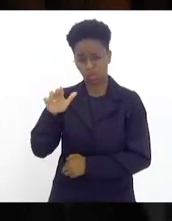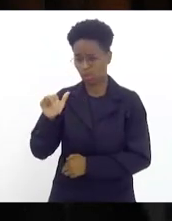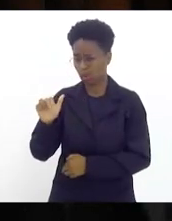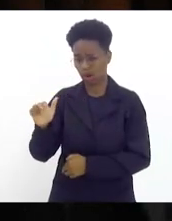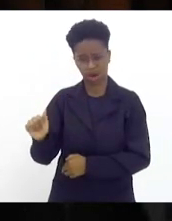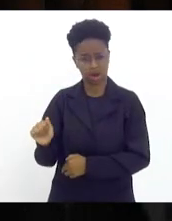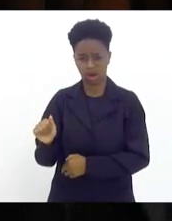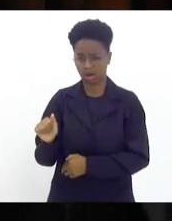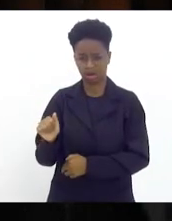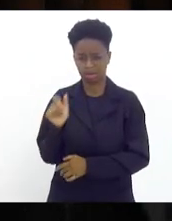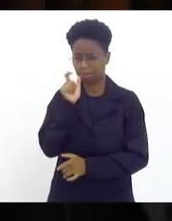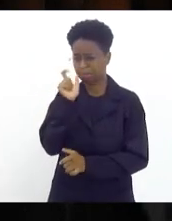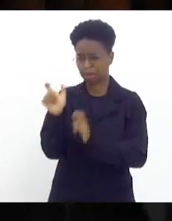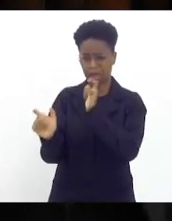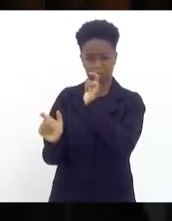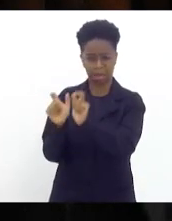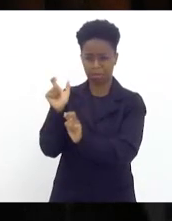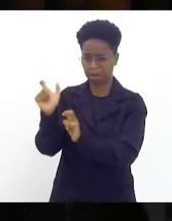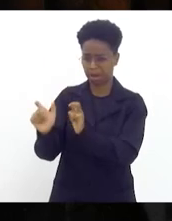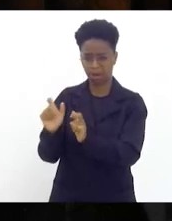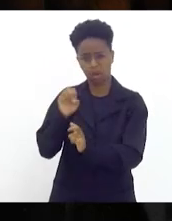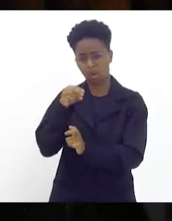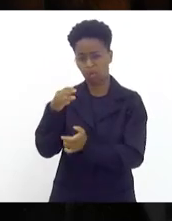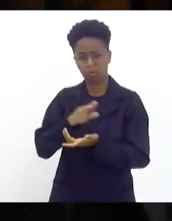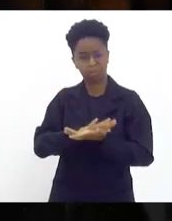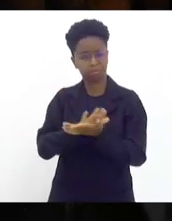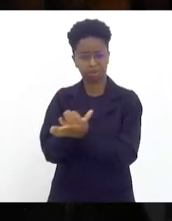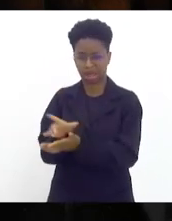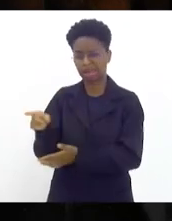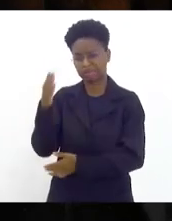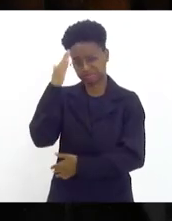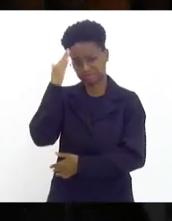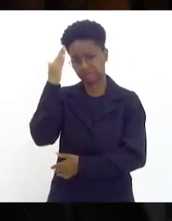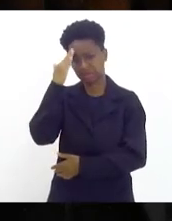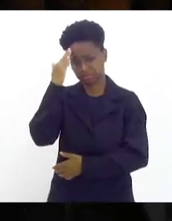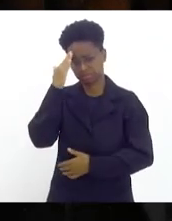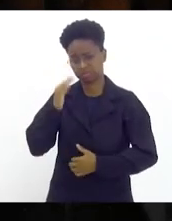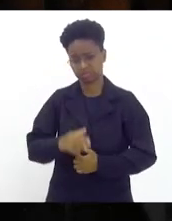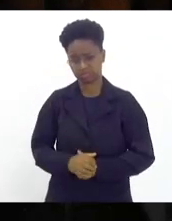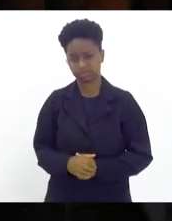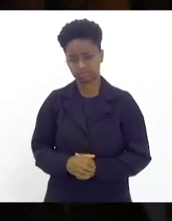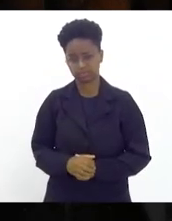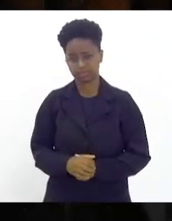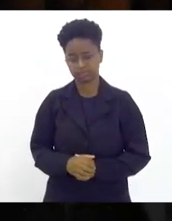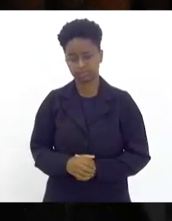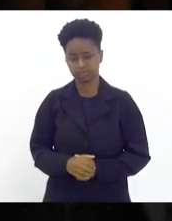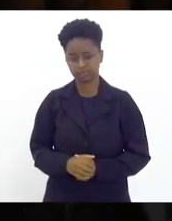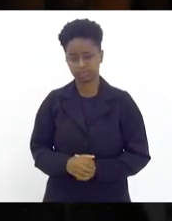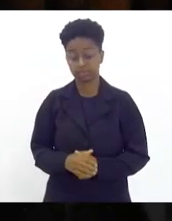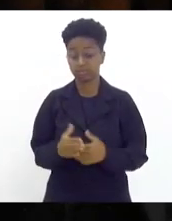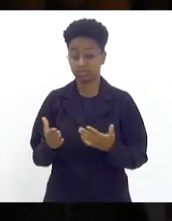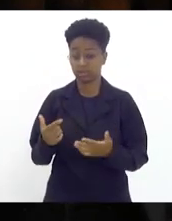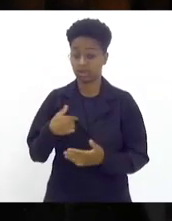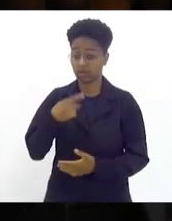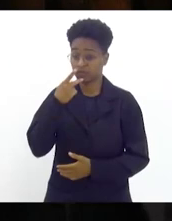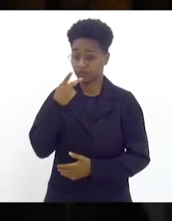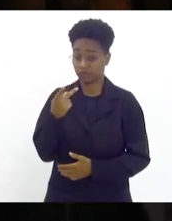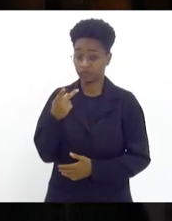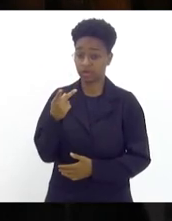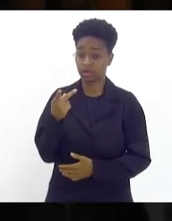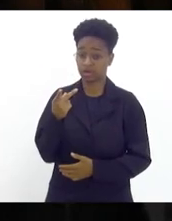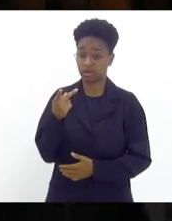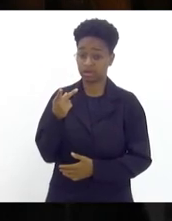de grosseria com ela ou discriminação e ela sabe muito bem disso e quando eu me referi ao termo